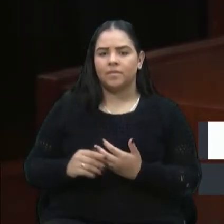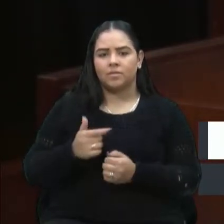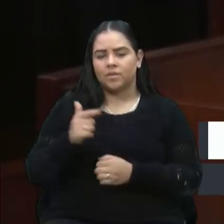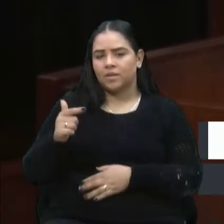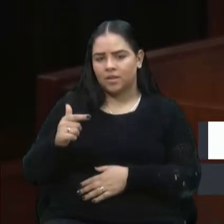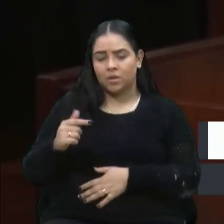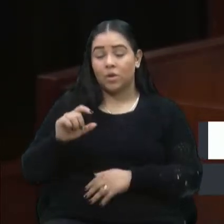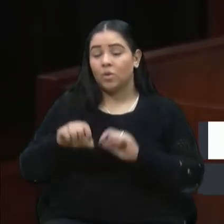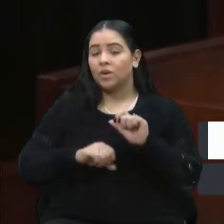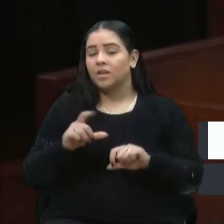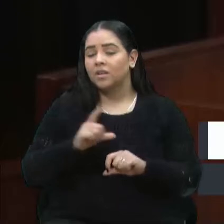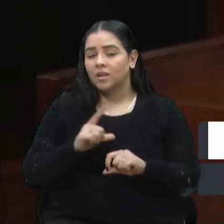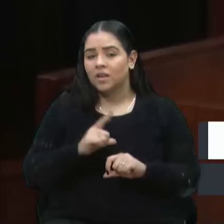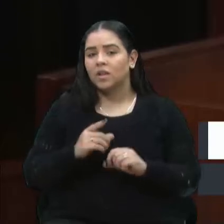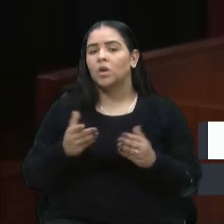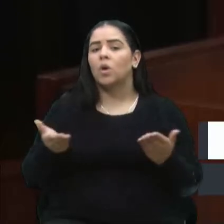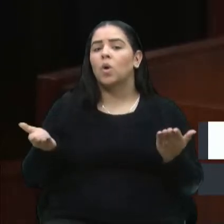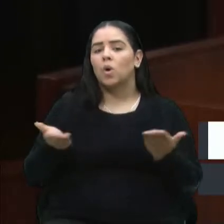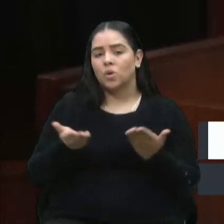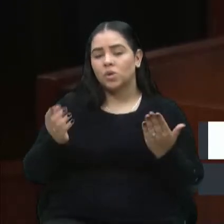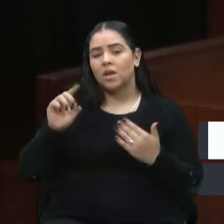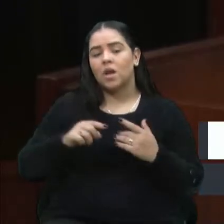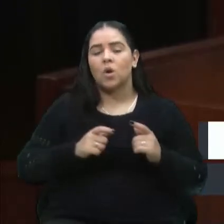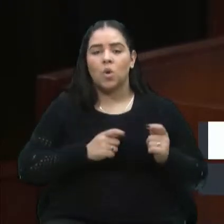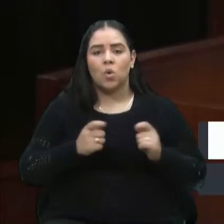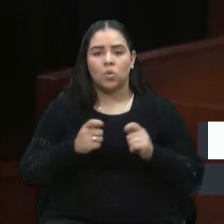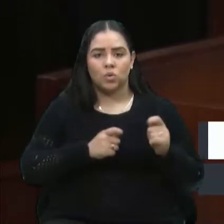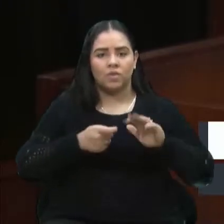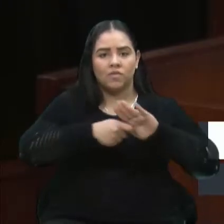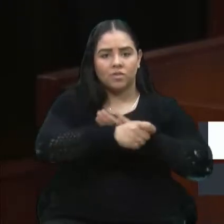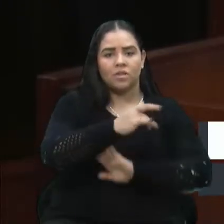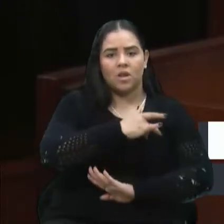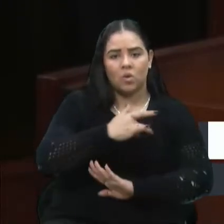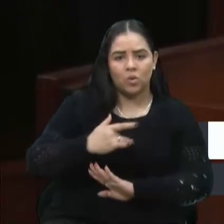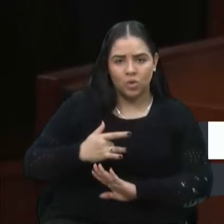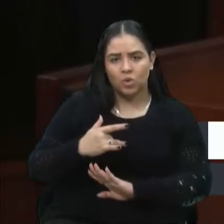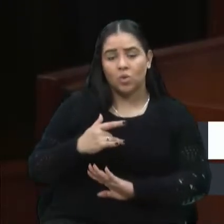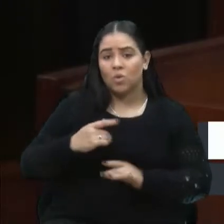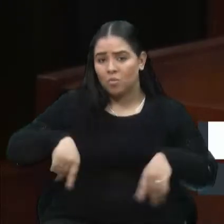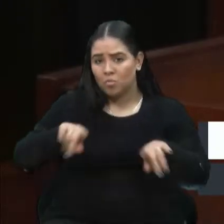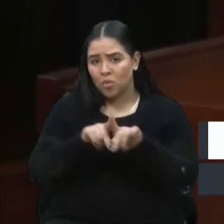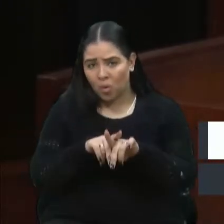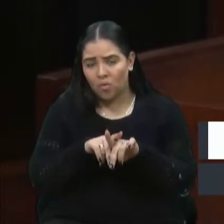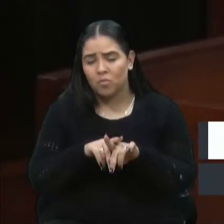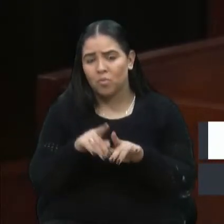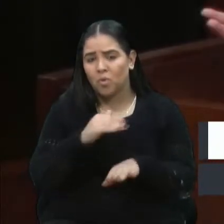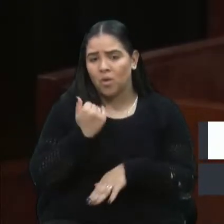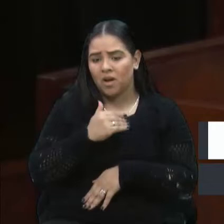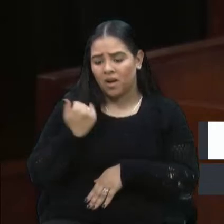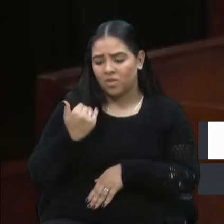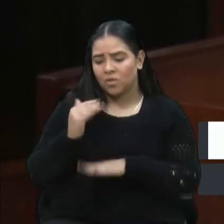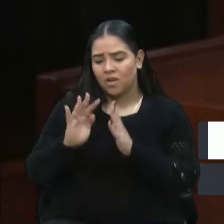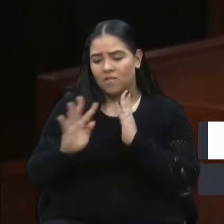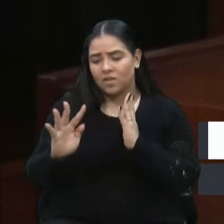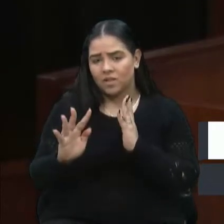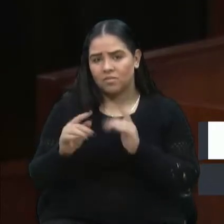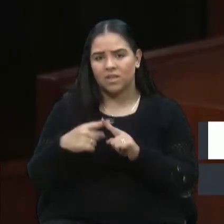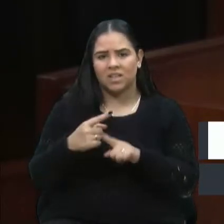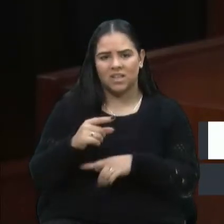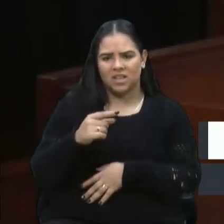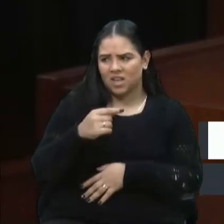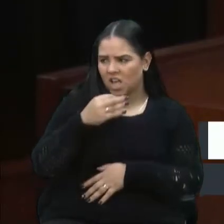o que existe hoje é que se teve um controle no investimento da saúde, que essa população hoje está morrendo esperando atendimento. Caxias do Sul está com mais de